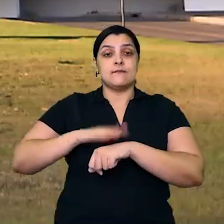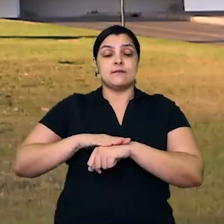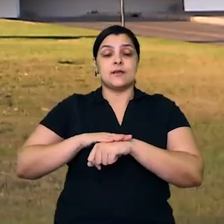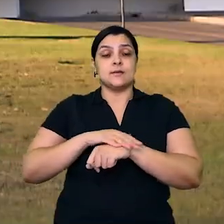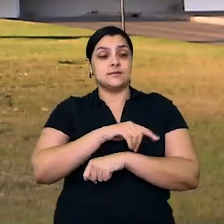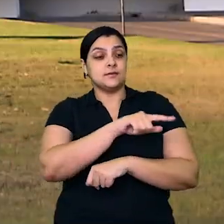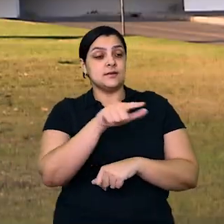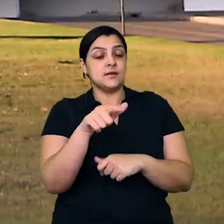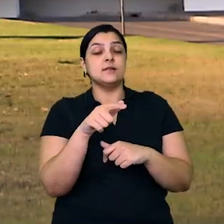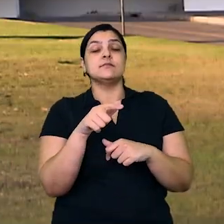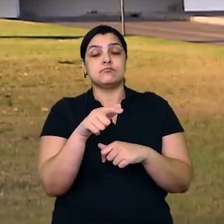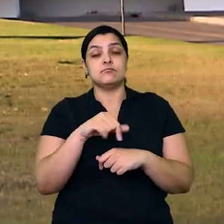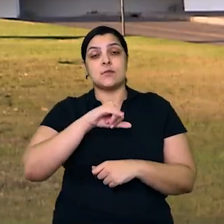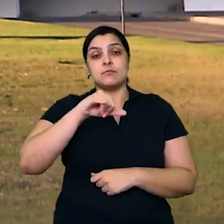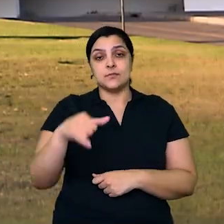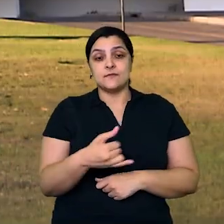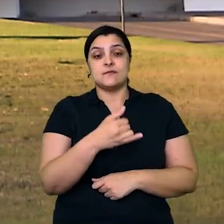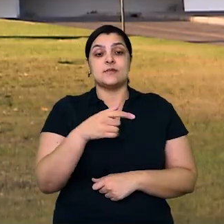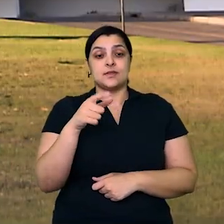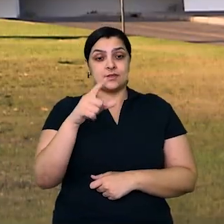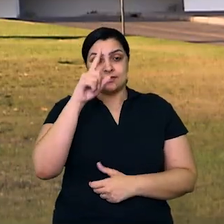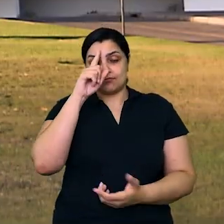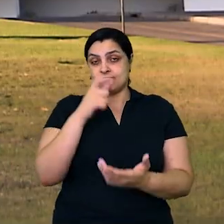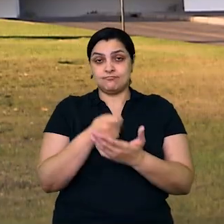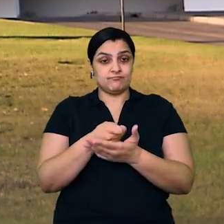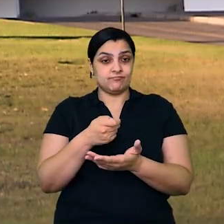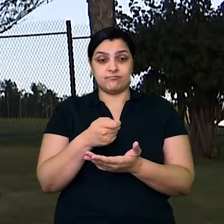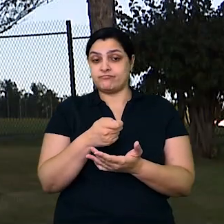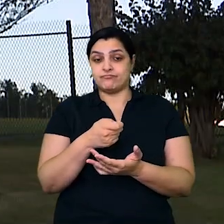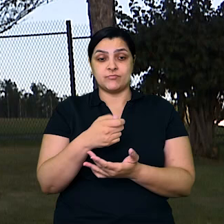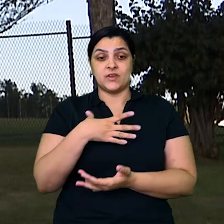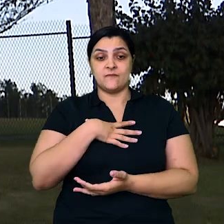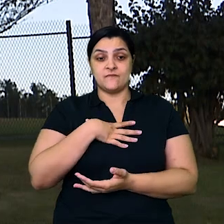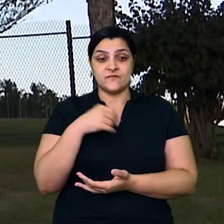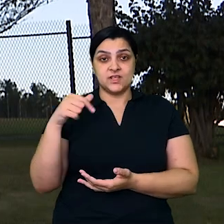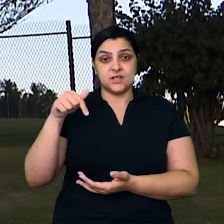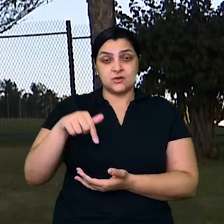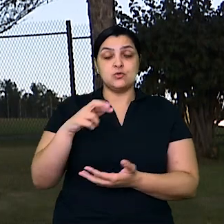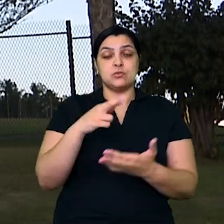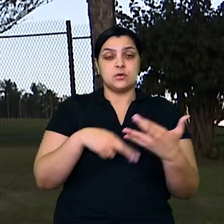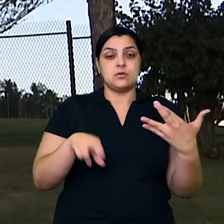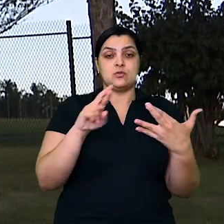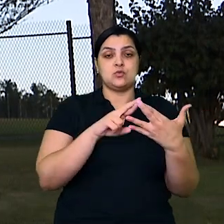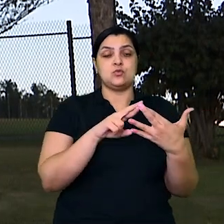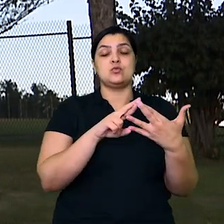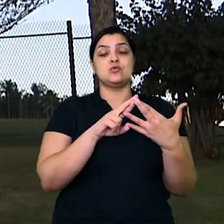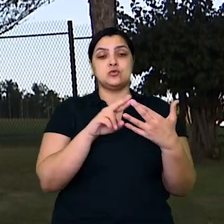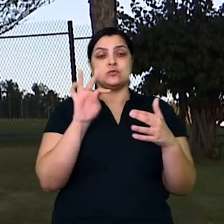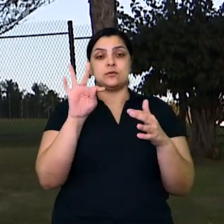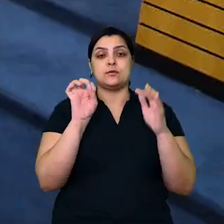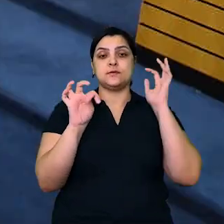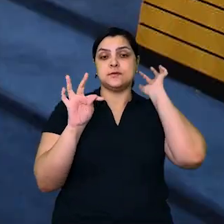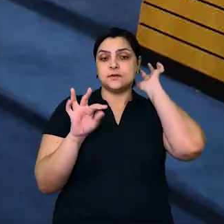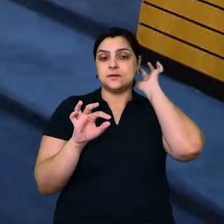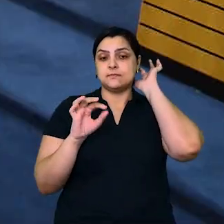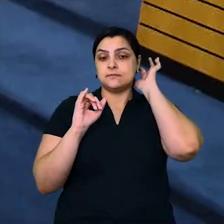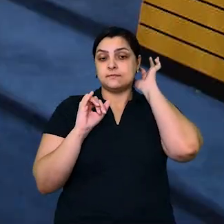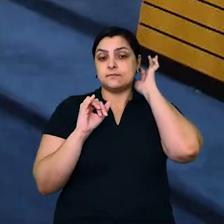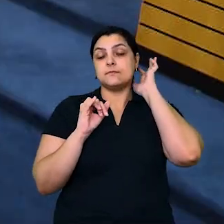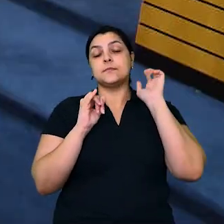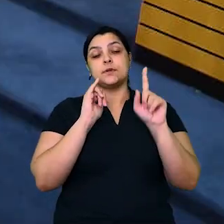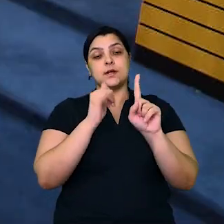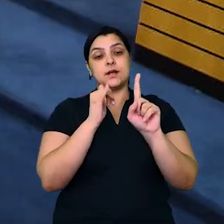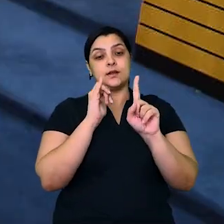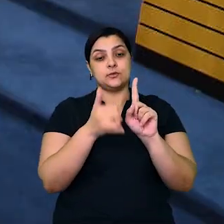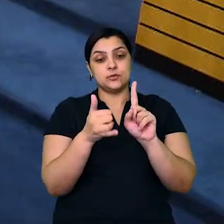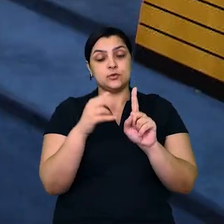prestados. Insatisfeito com a decisão, o filho da idosa entrou com recurso no Tribunal Superior do Trabalho. Para o relator